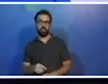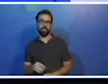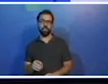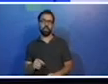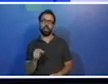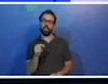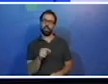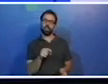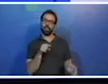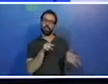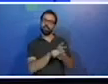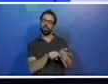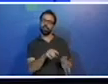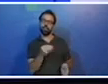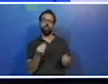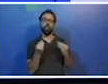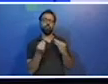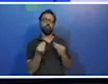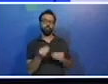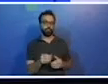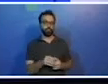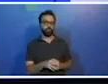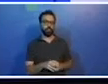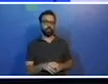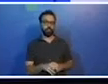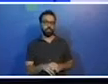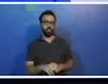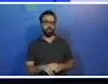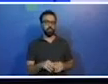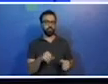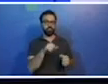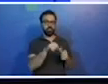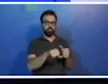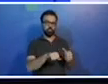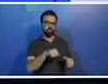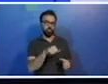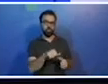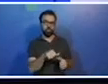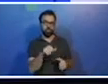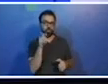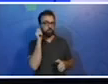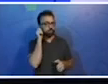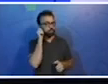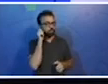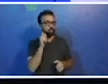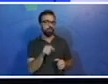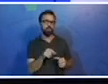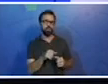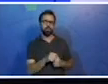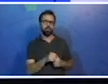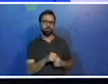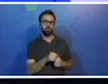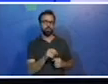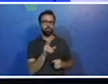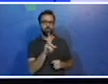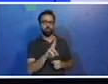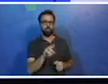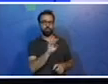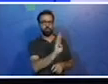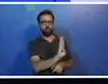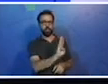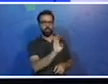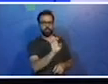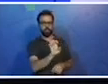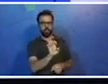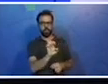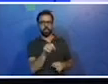interrogativo, professor? Quando eu utilizo o verbo to be, gente, eu não preciso de verbo auxiliar do e does, ok? O